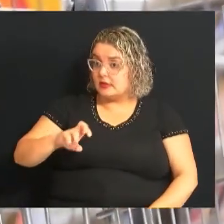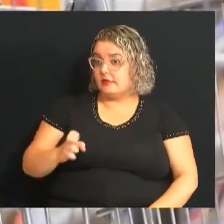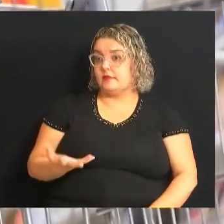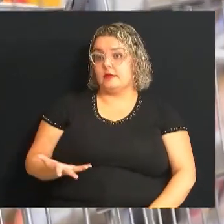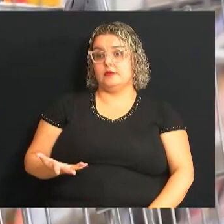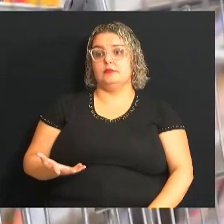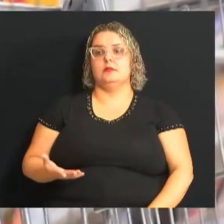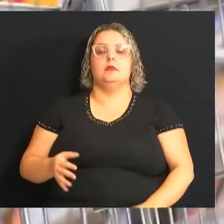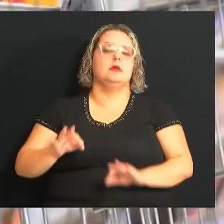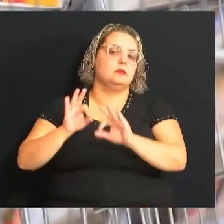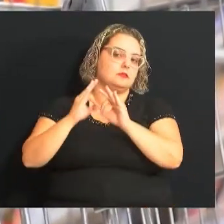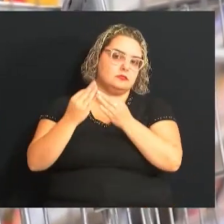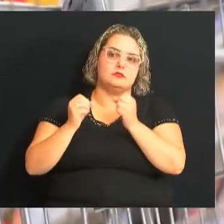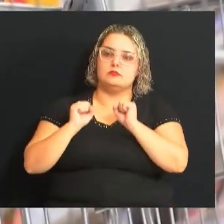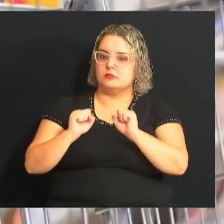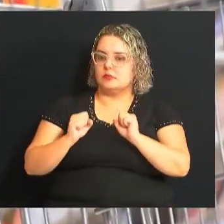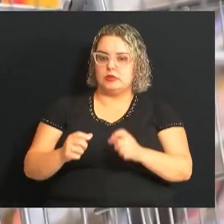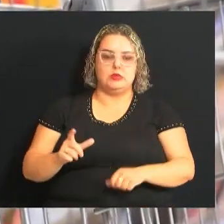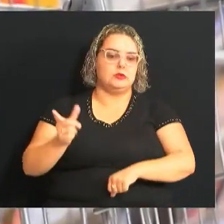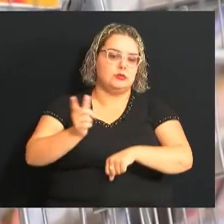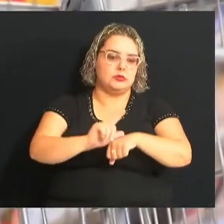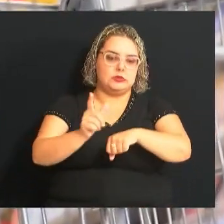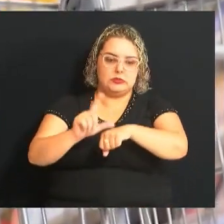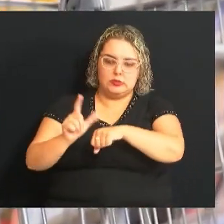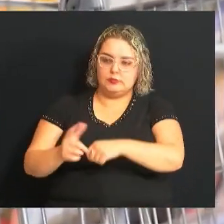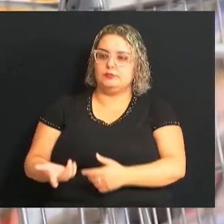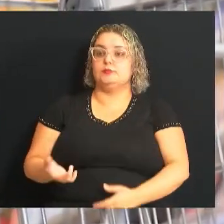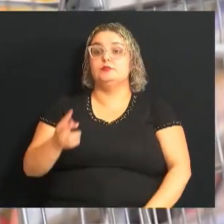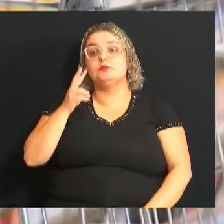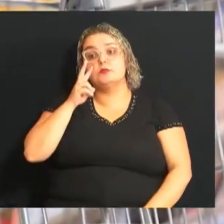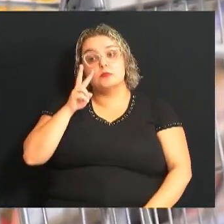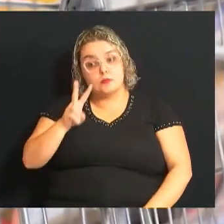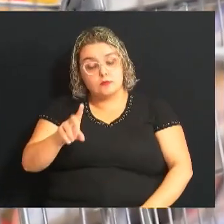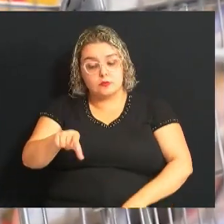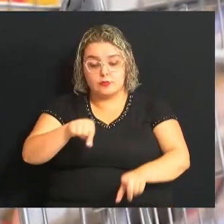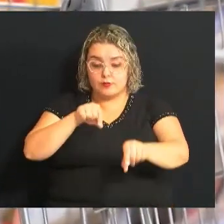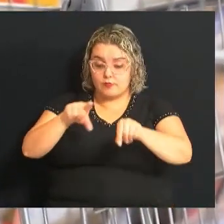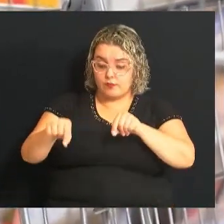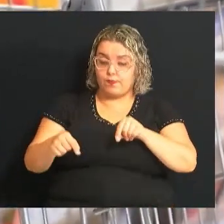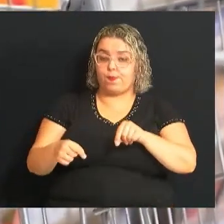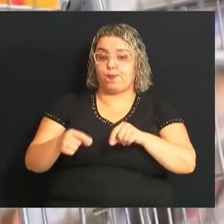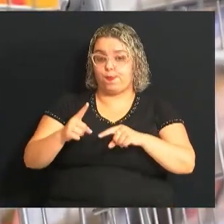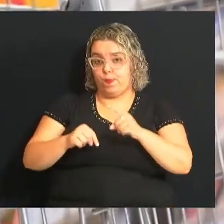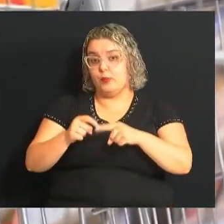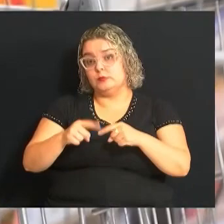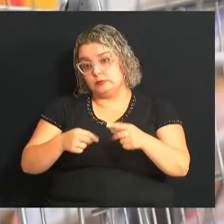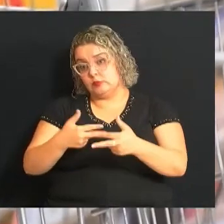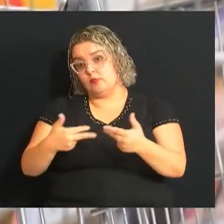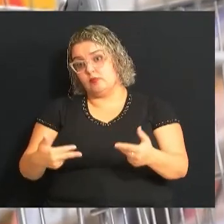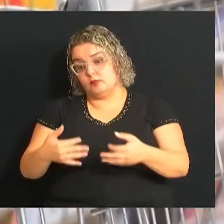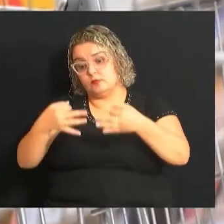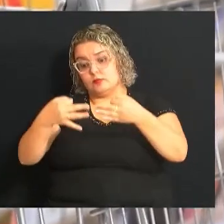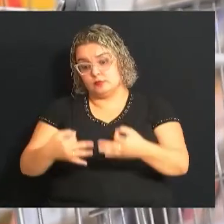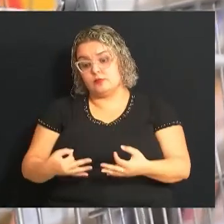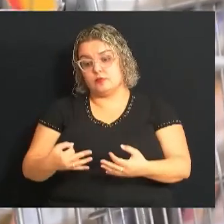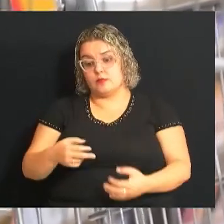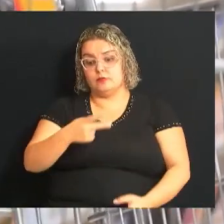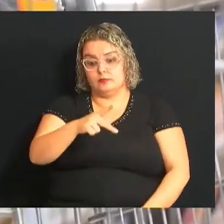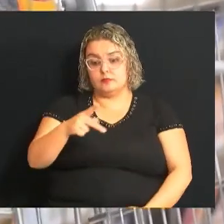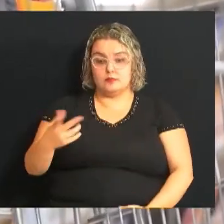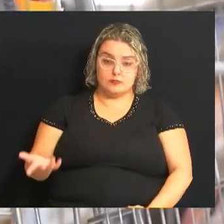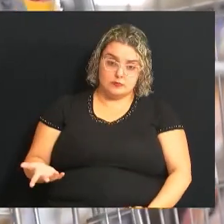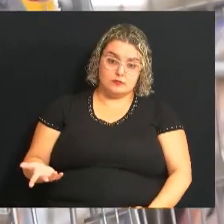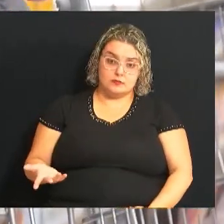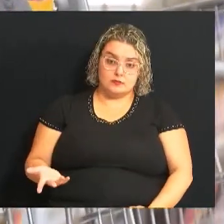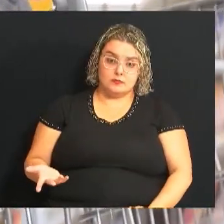até as lojas físicas para conhecer e selecionar o produto que mais é adequado para eles, né?